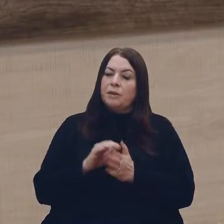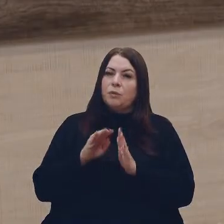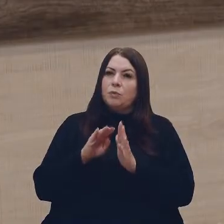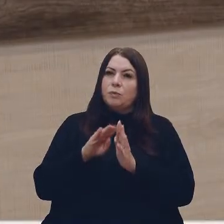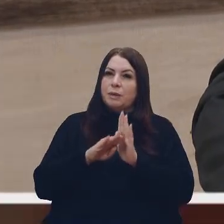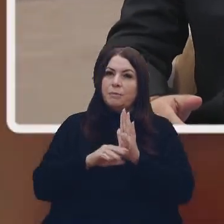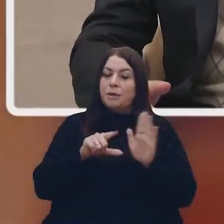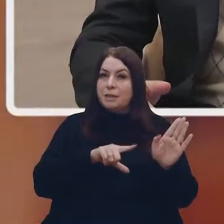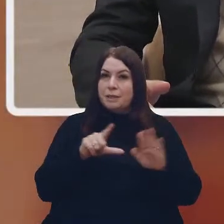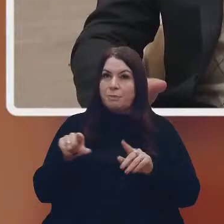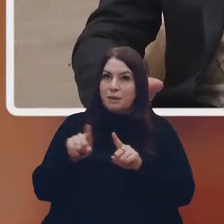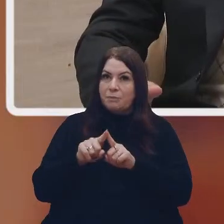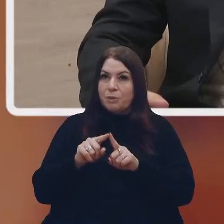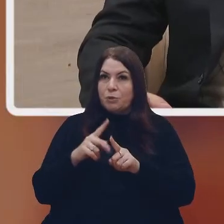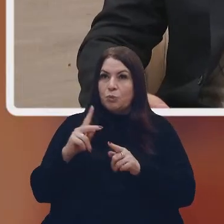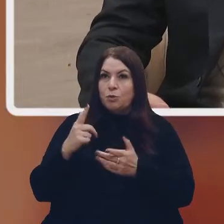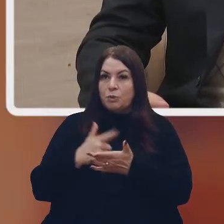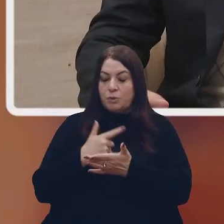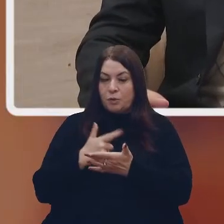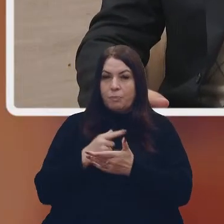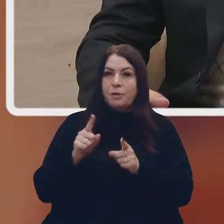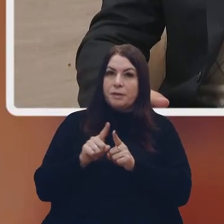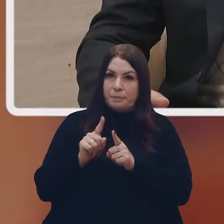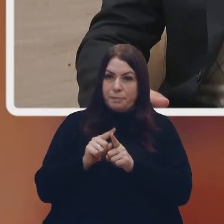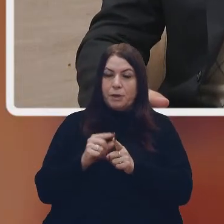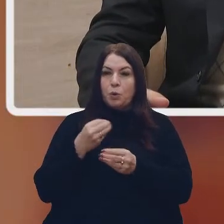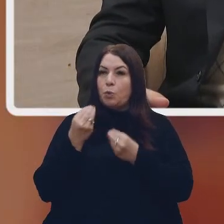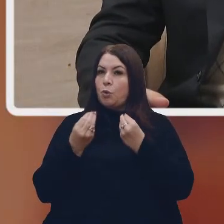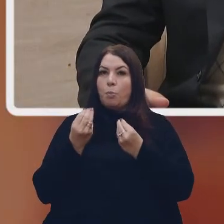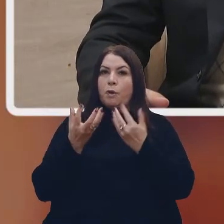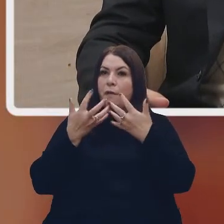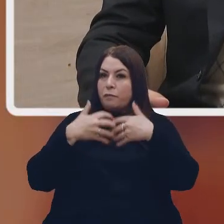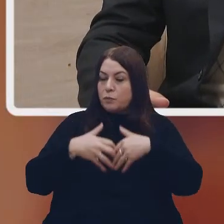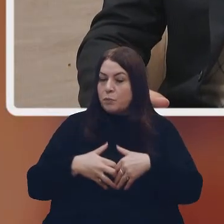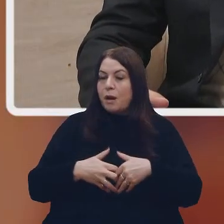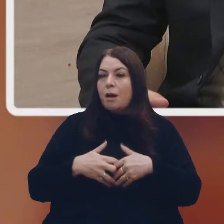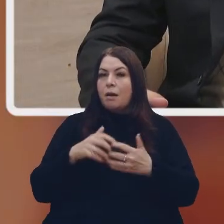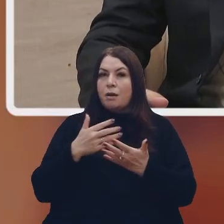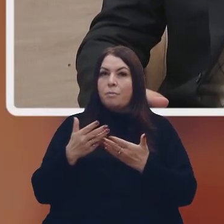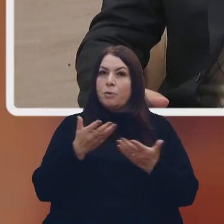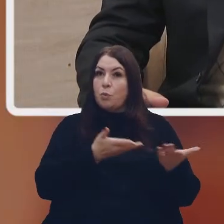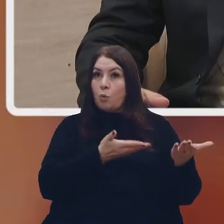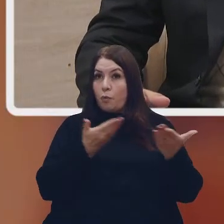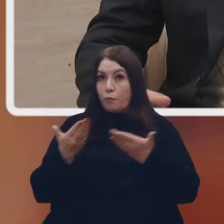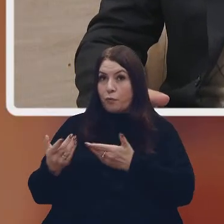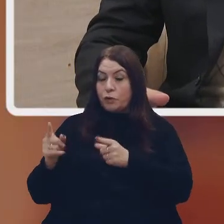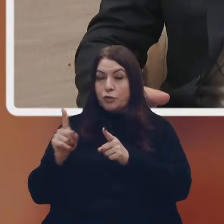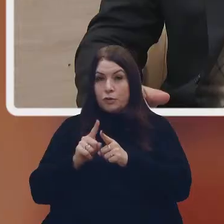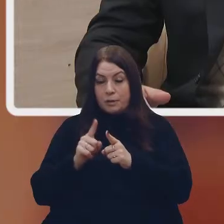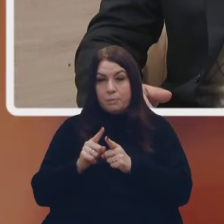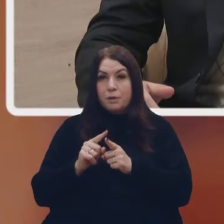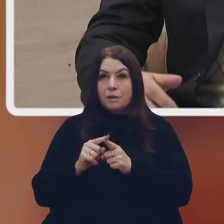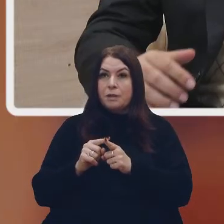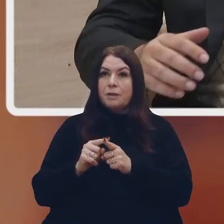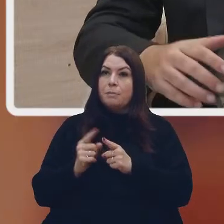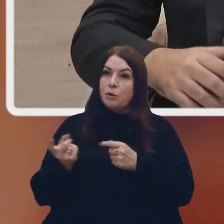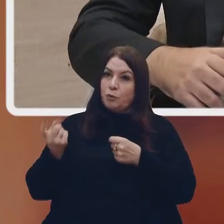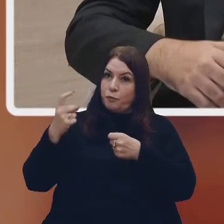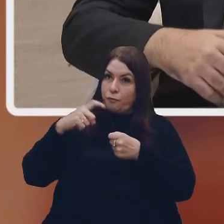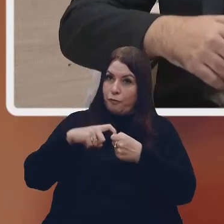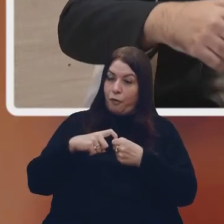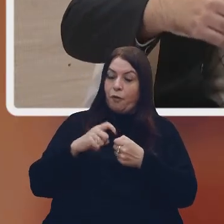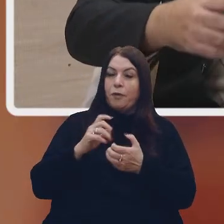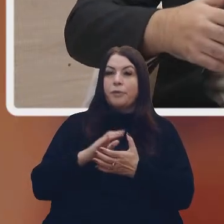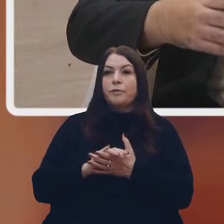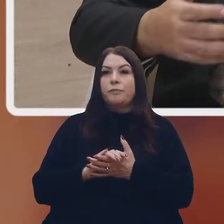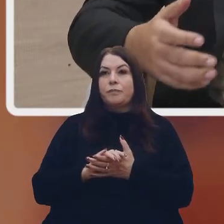só da semana, mas das tuas obras, digamos assim, como é que vai funcionar na medida que deixo o convite também, para que tu retornes na